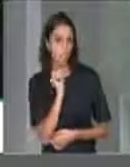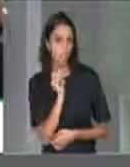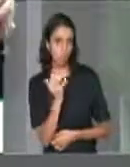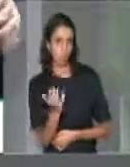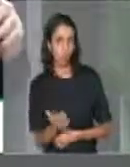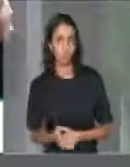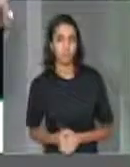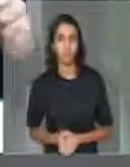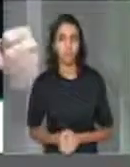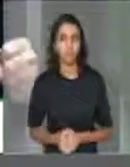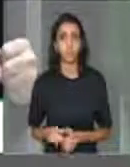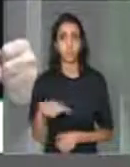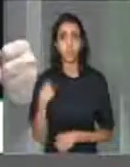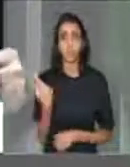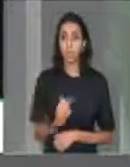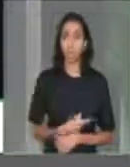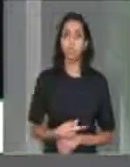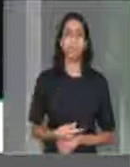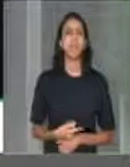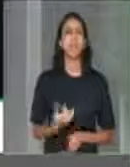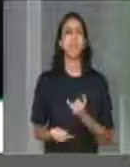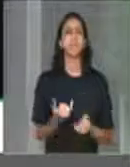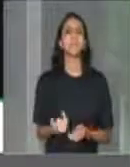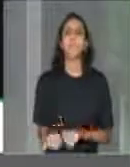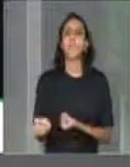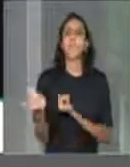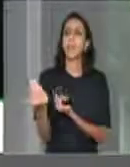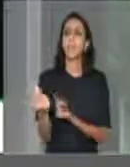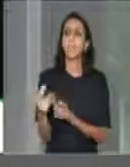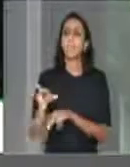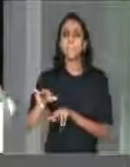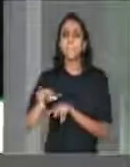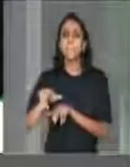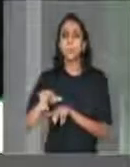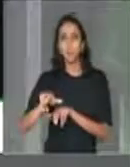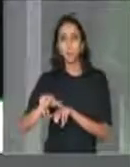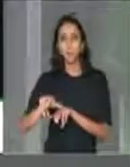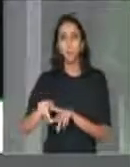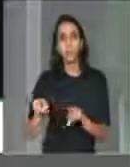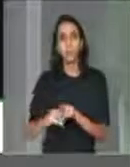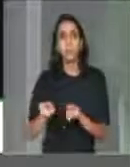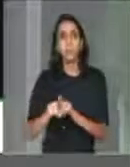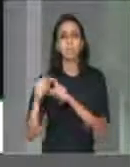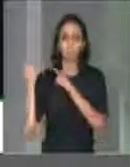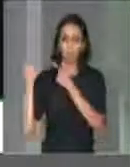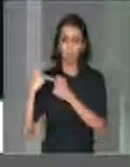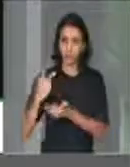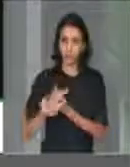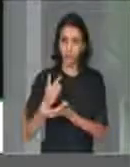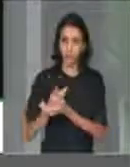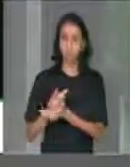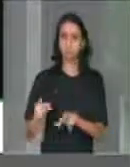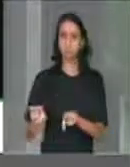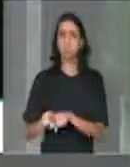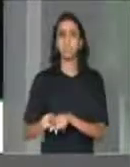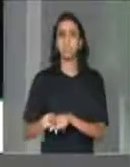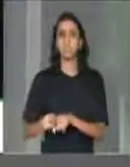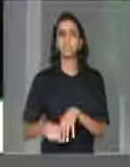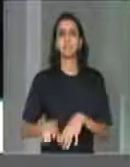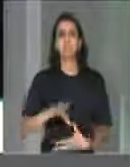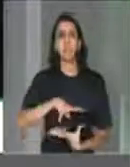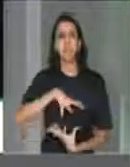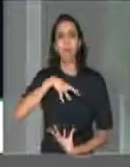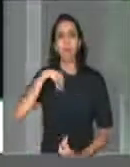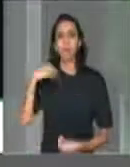Nós somos irmãos, e somos irmãos de sangue, de alma,